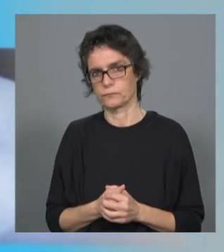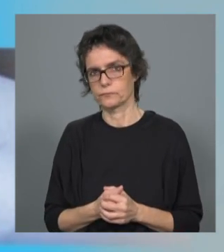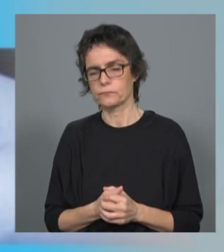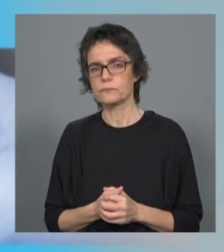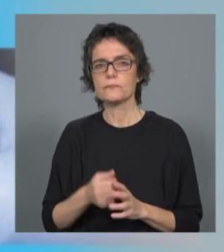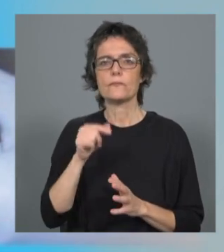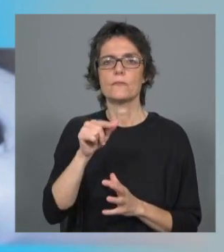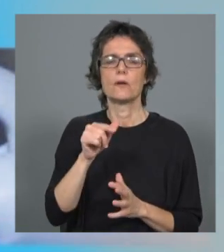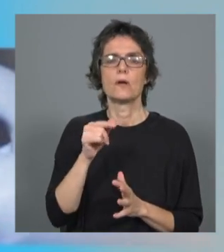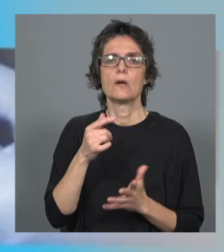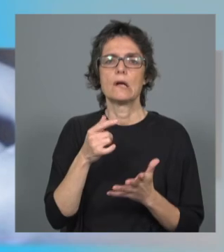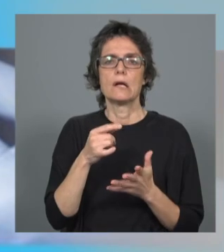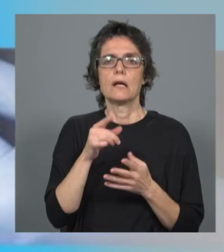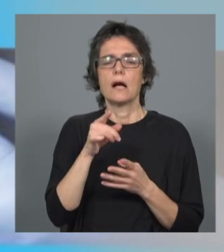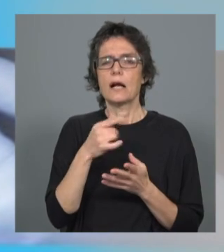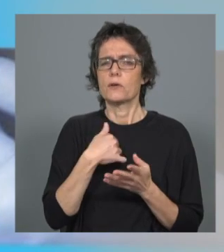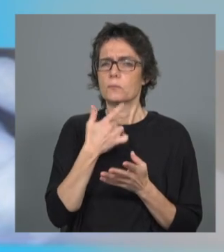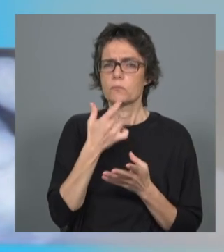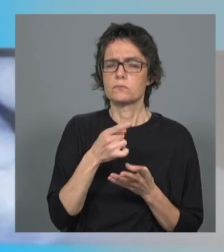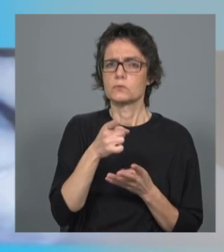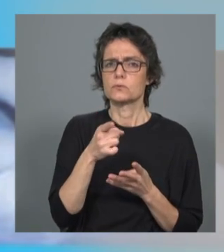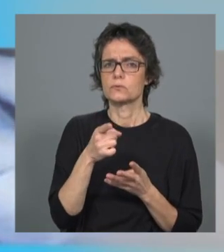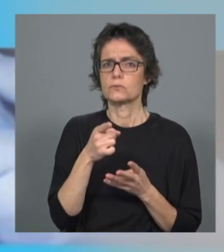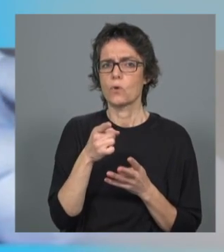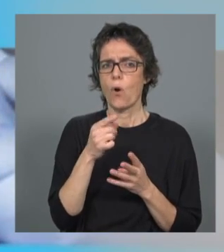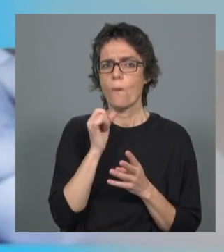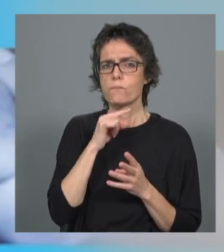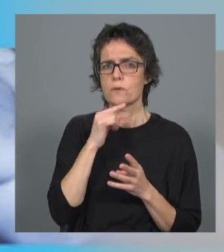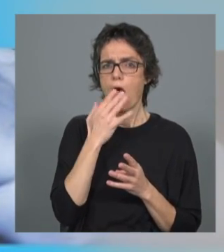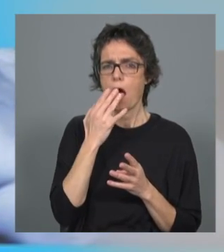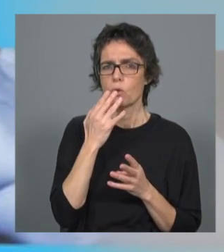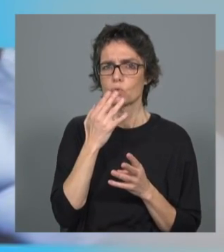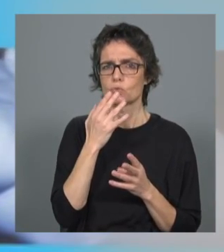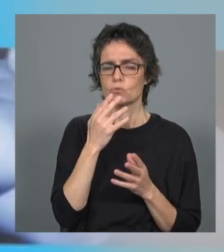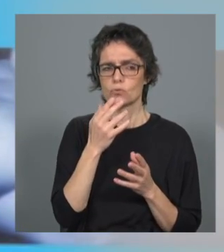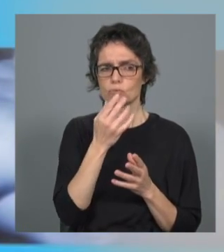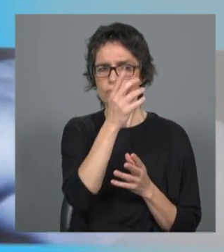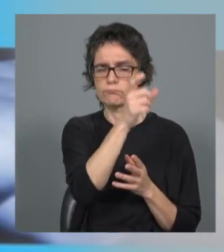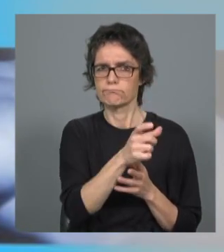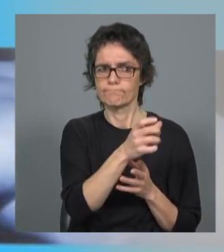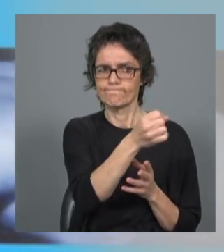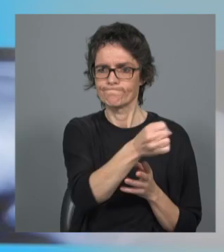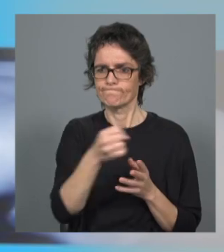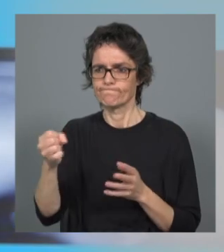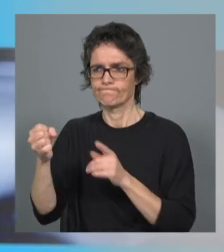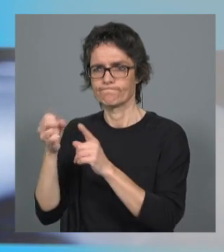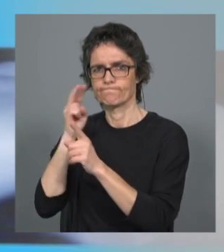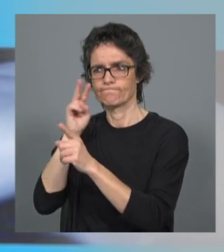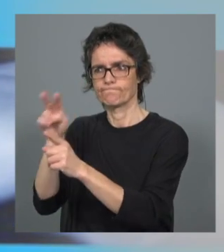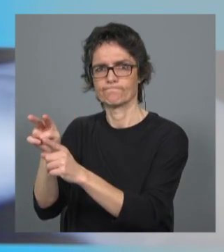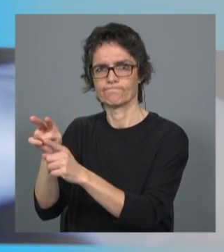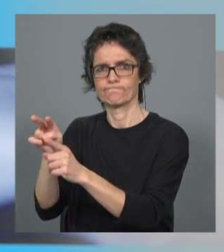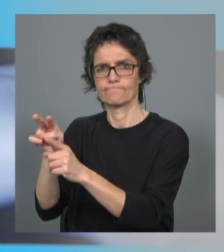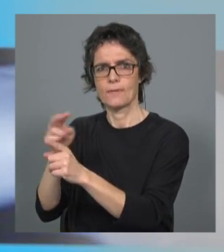desafio simultâneo, este pôr o aluno a pensar com um olhar crítico em relação àquilo que o